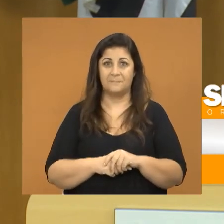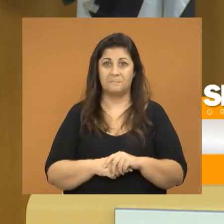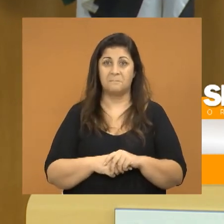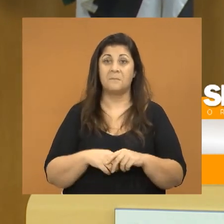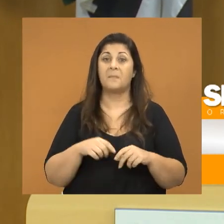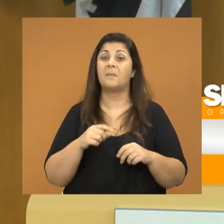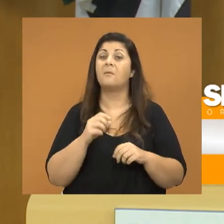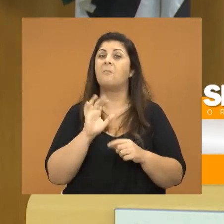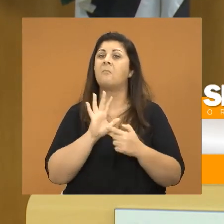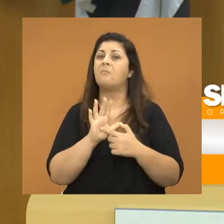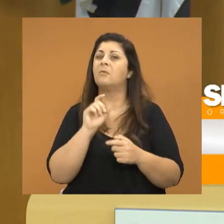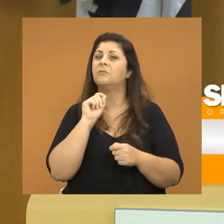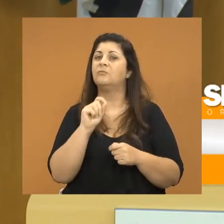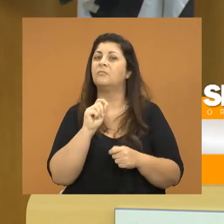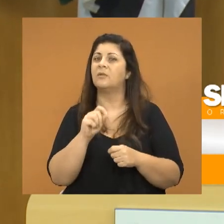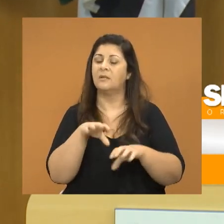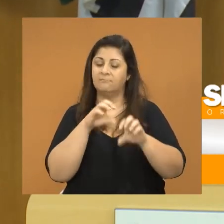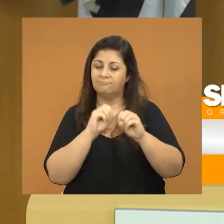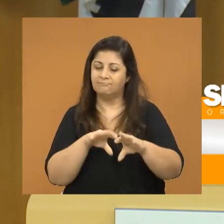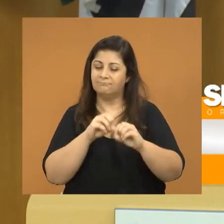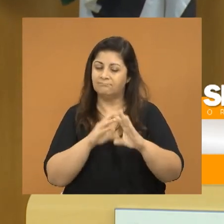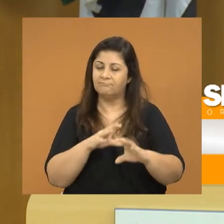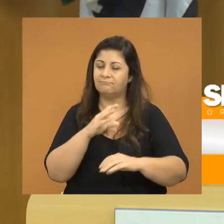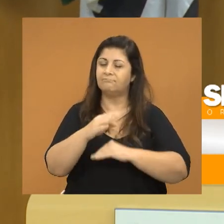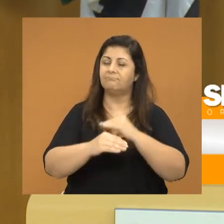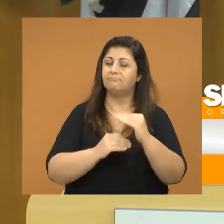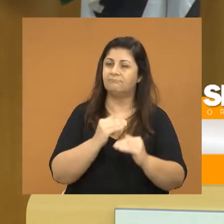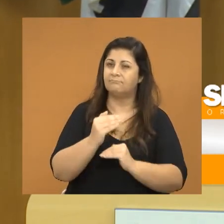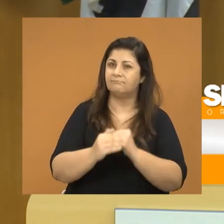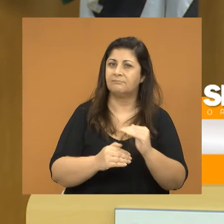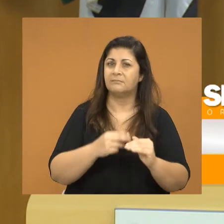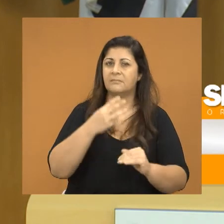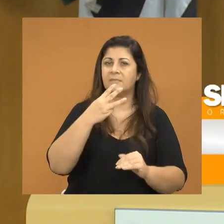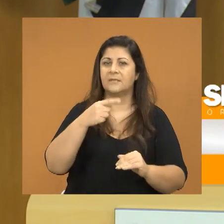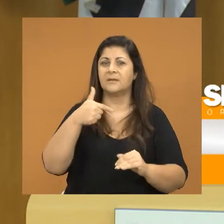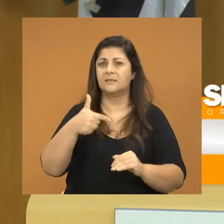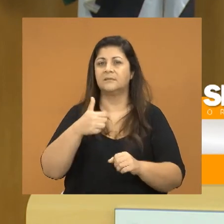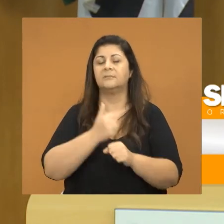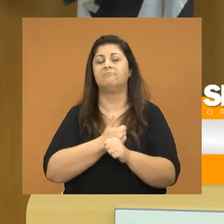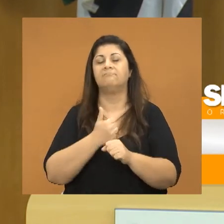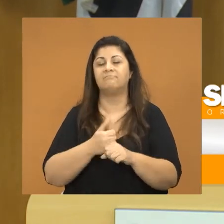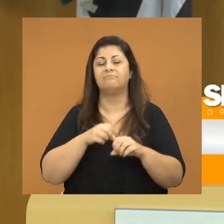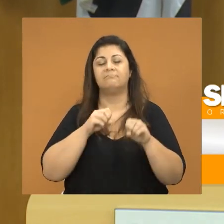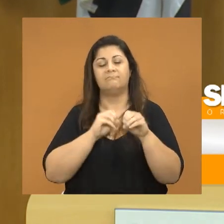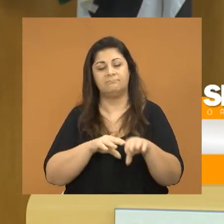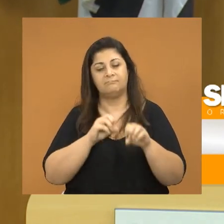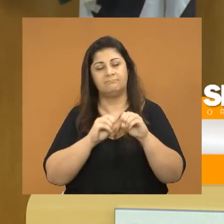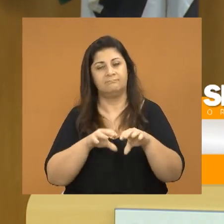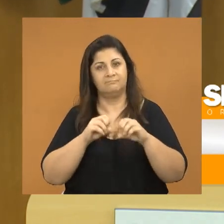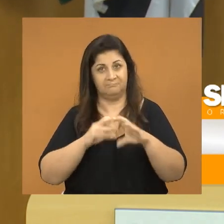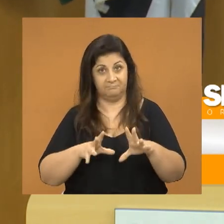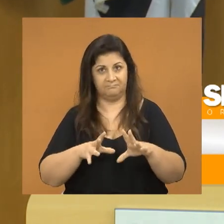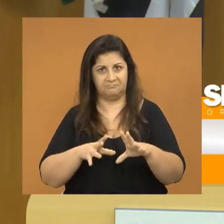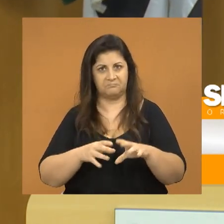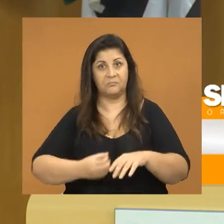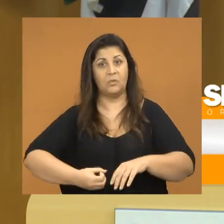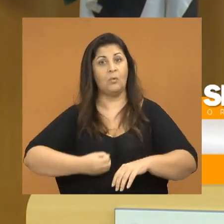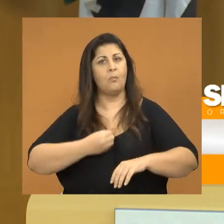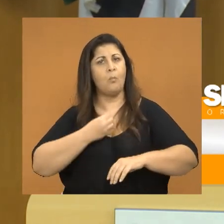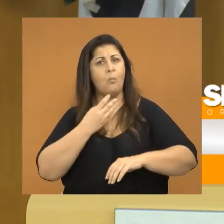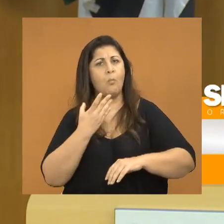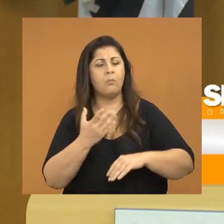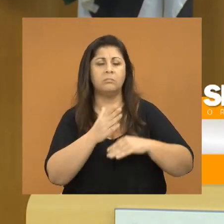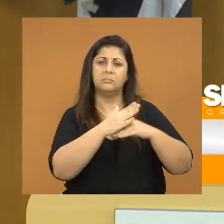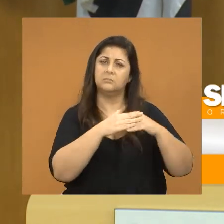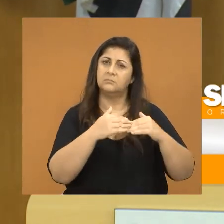educação continuada, realizado ao longo de 37 anos, e de excelência no atendimento do doador,